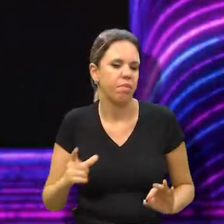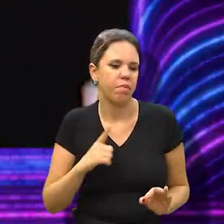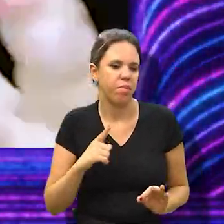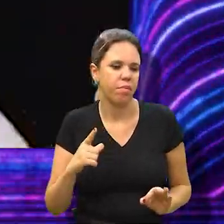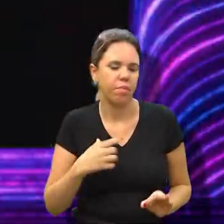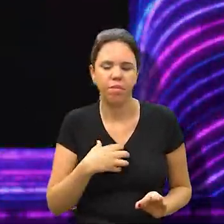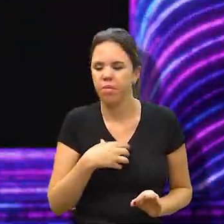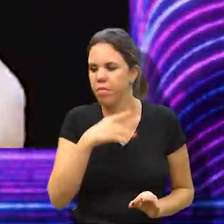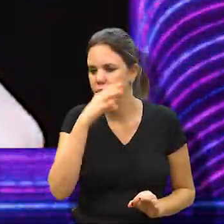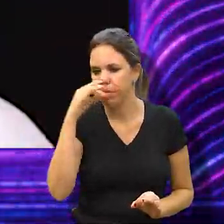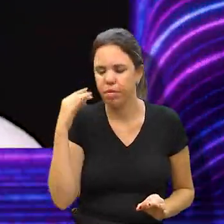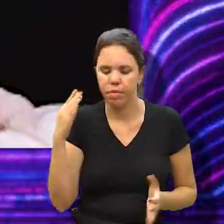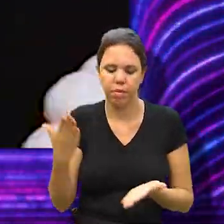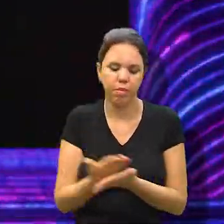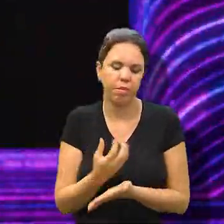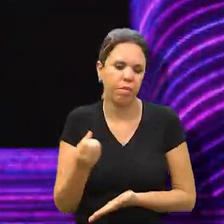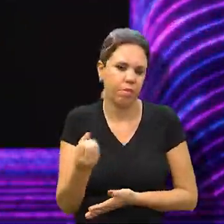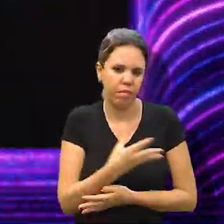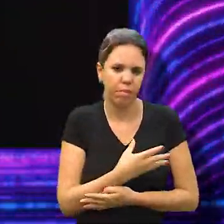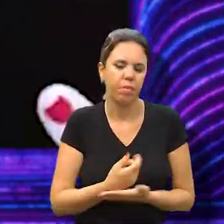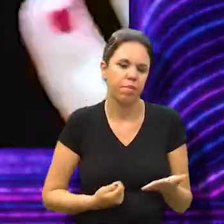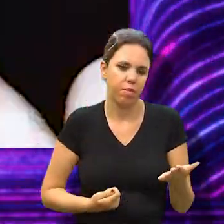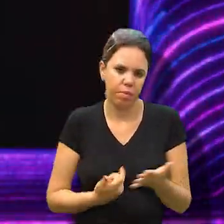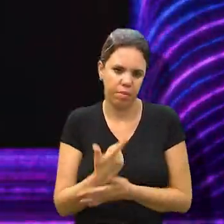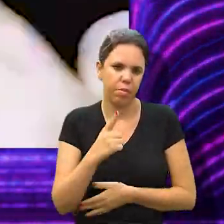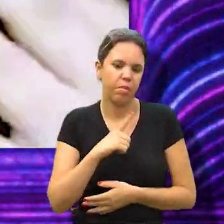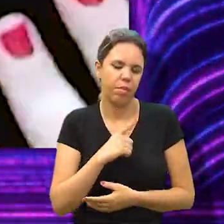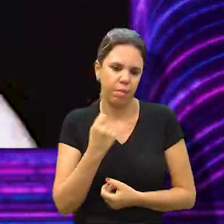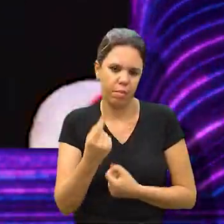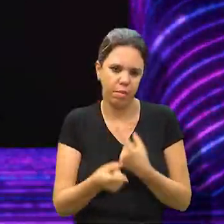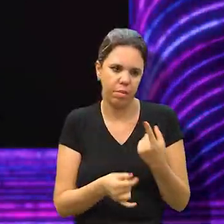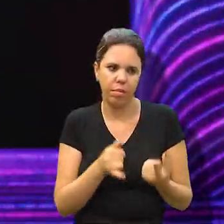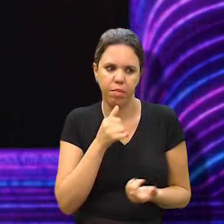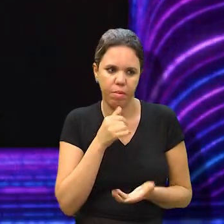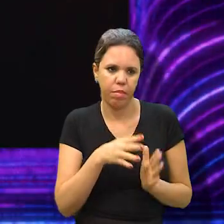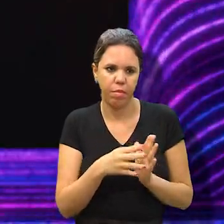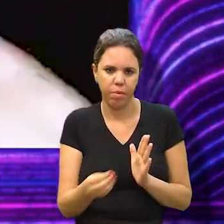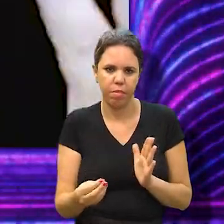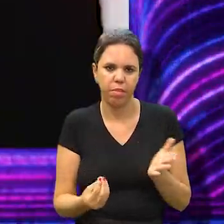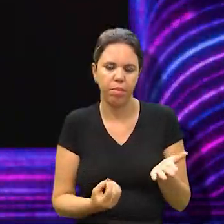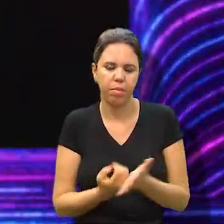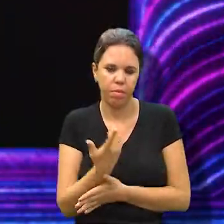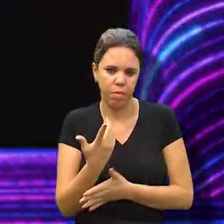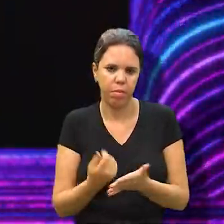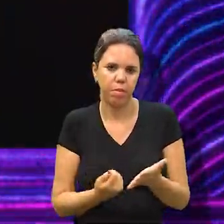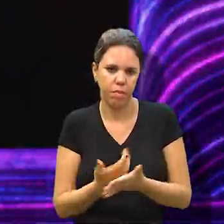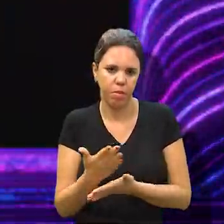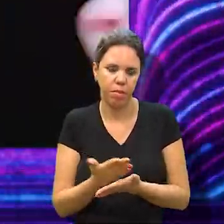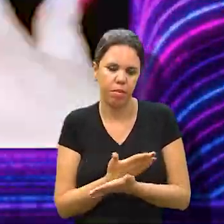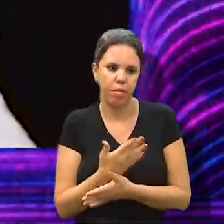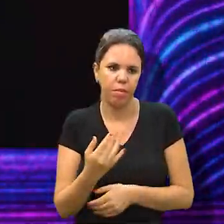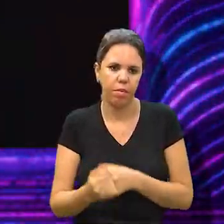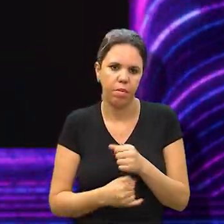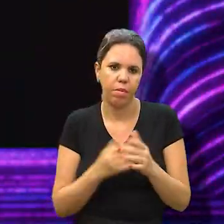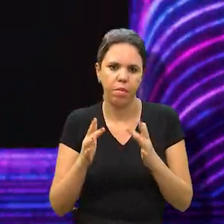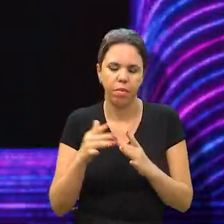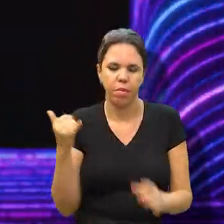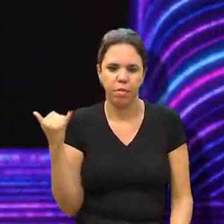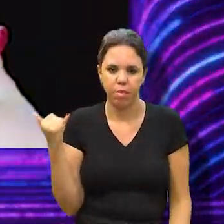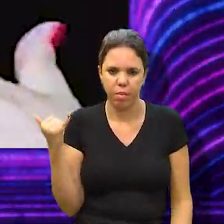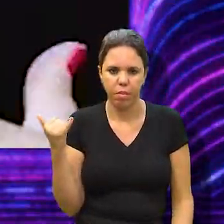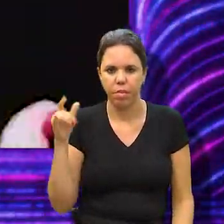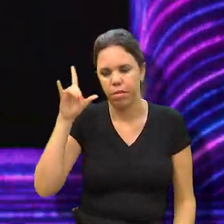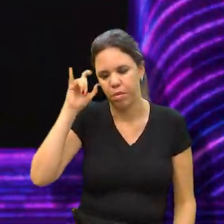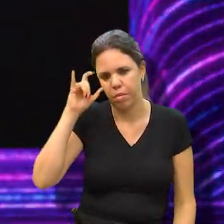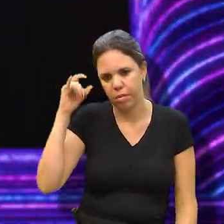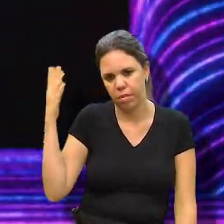o físico, sentir aquele cheirinho de livro novo, eu tenho alguns exemplares que as pessoas podem adquirir comigo, entrando comigo em contato pelo